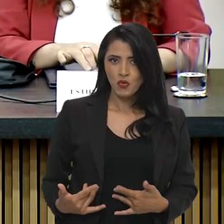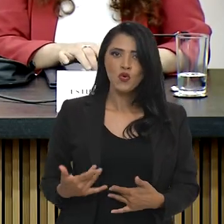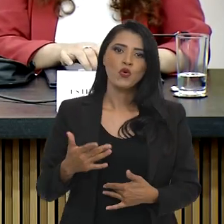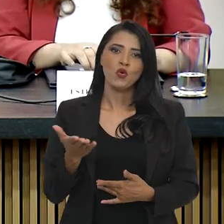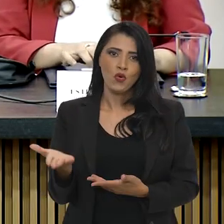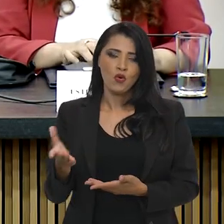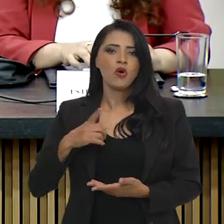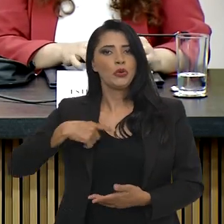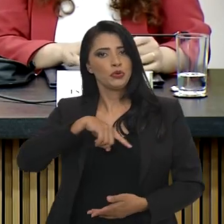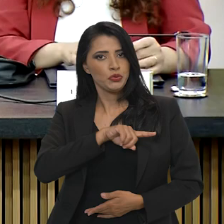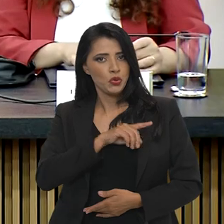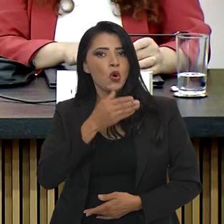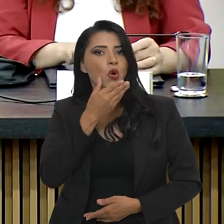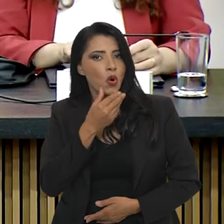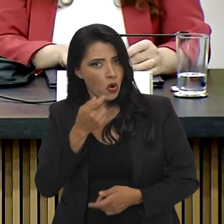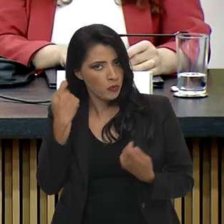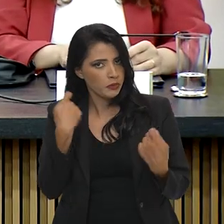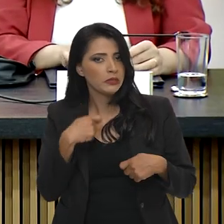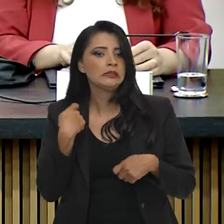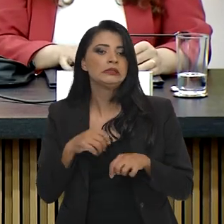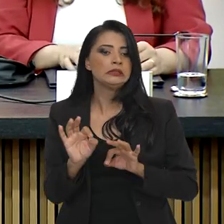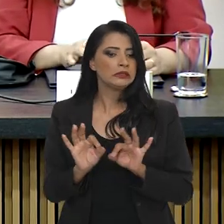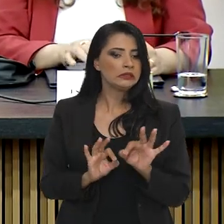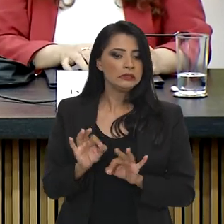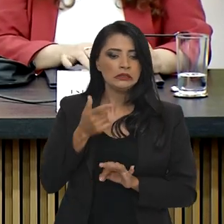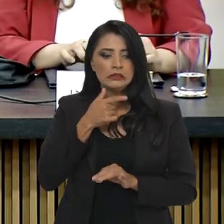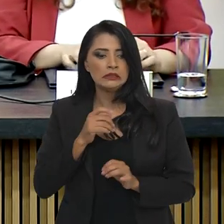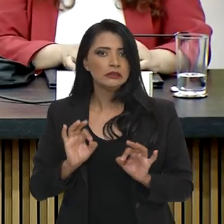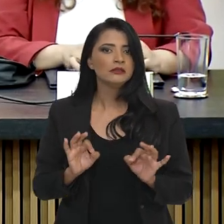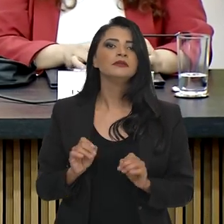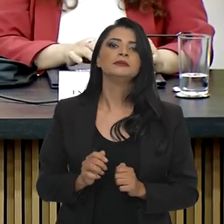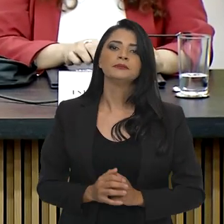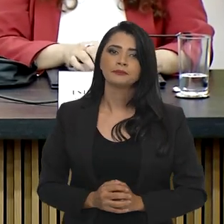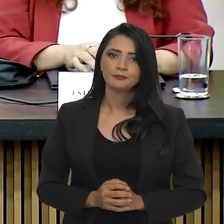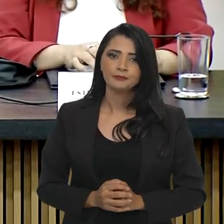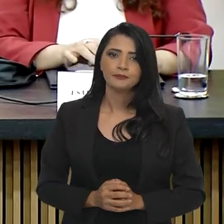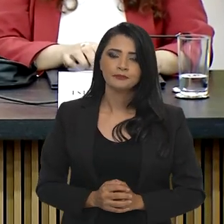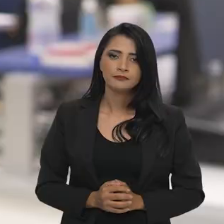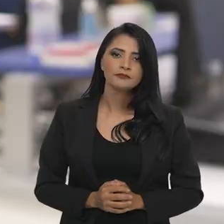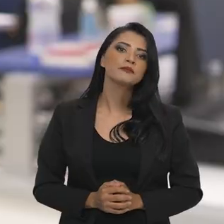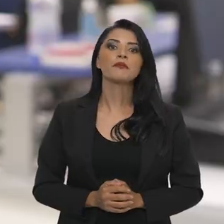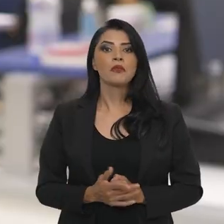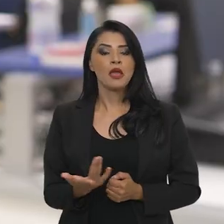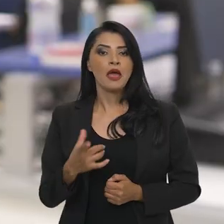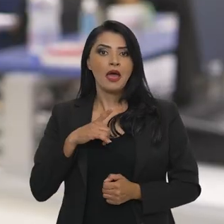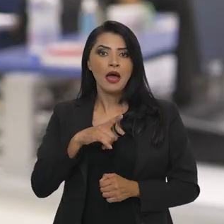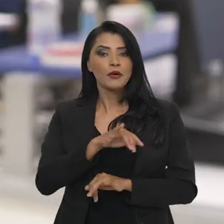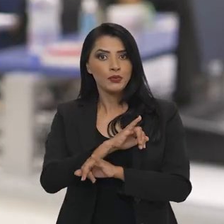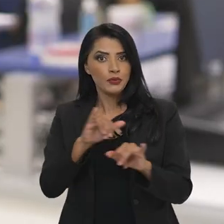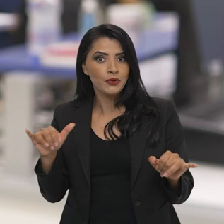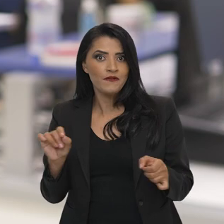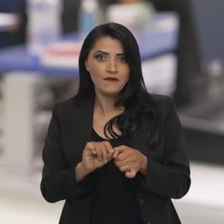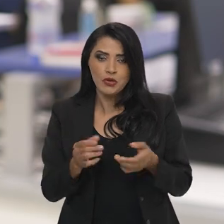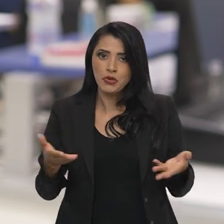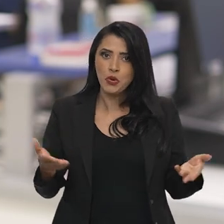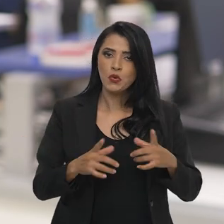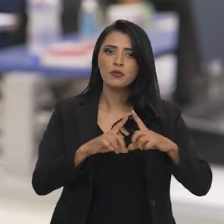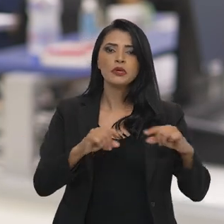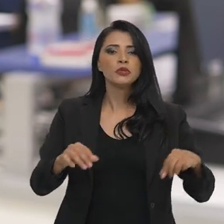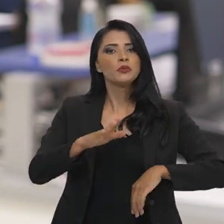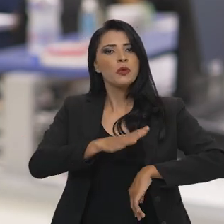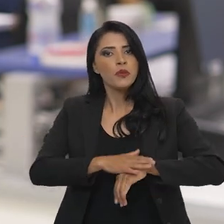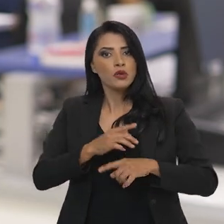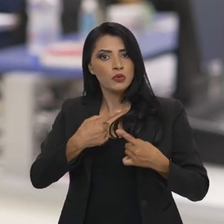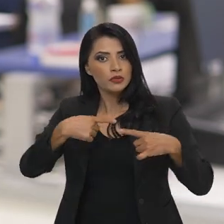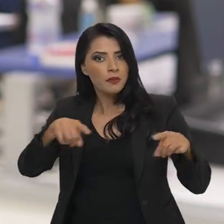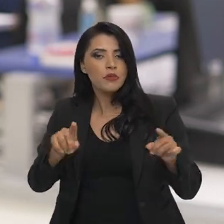Cida Gonçalves, não é? Nós, os homens, vamos ter que tomar providências. As declarações foram feitas hoje